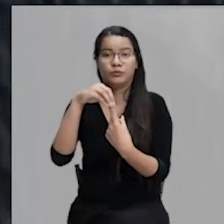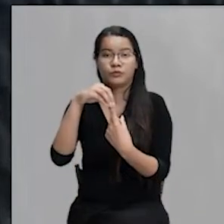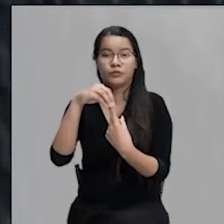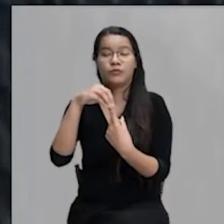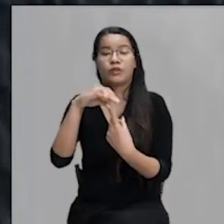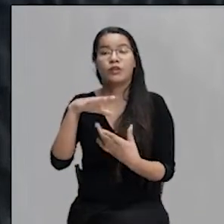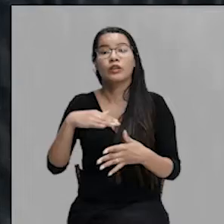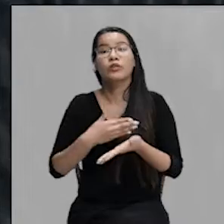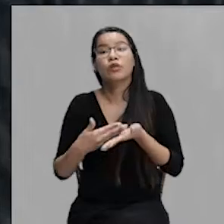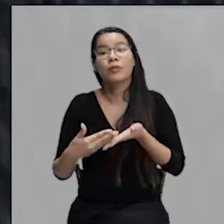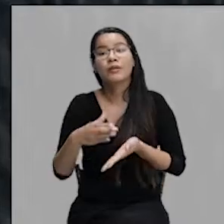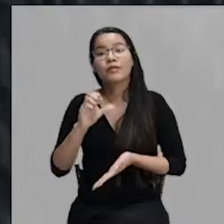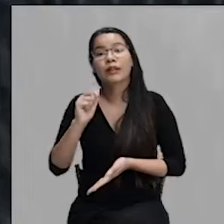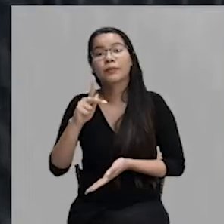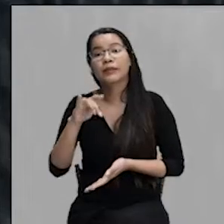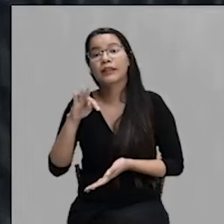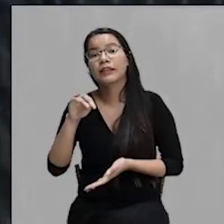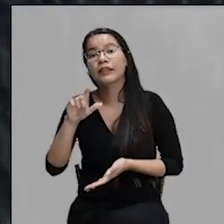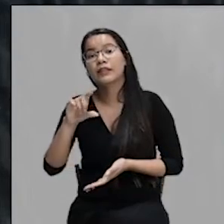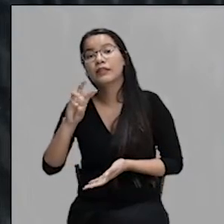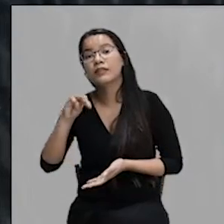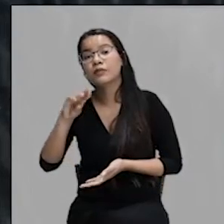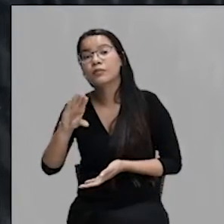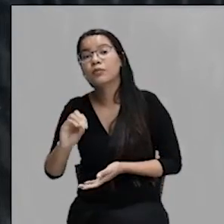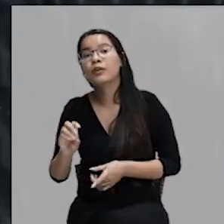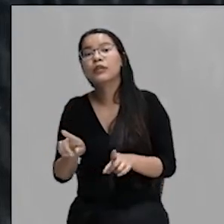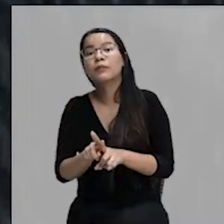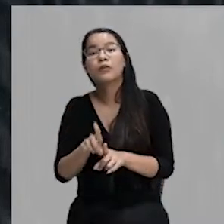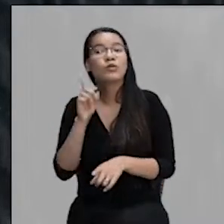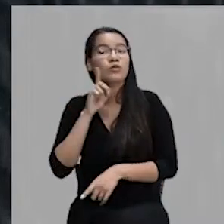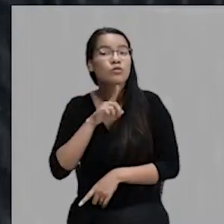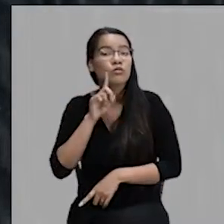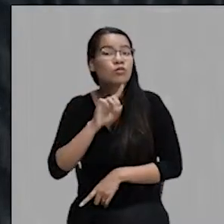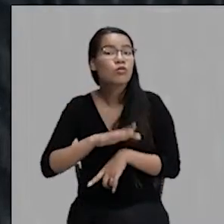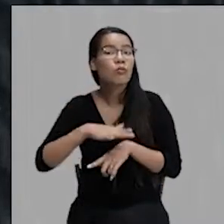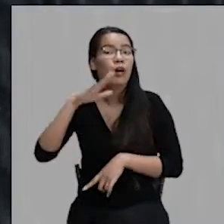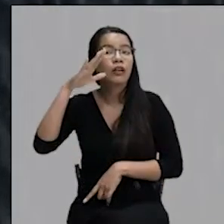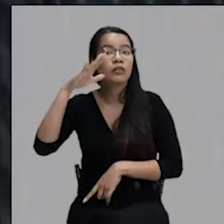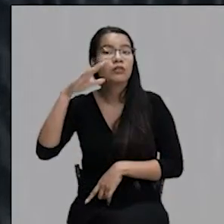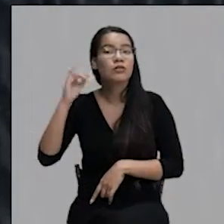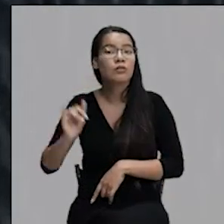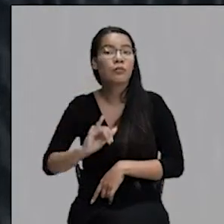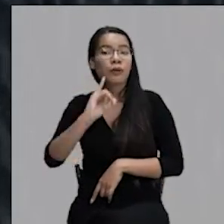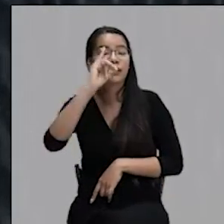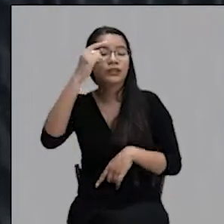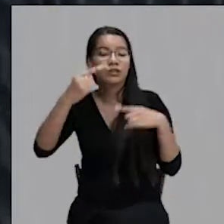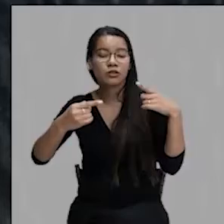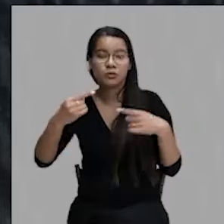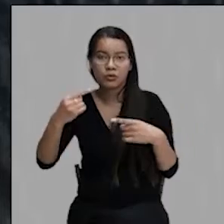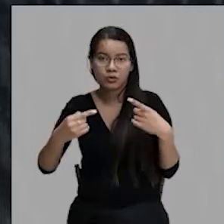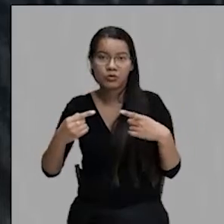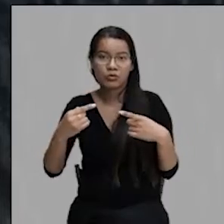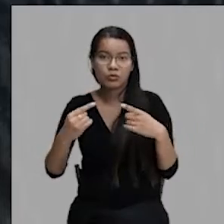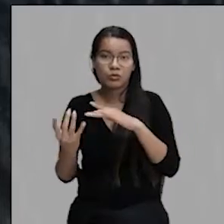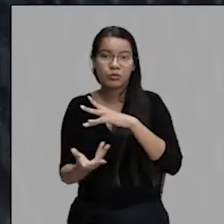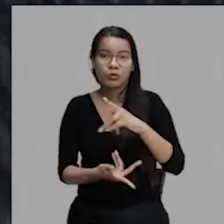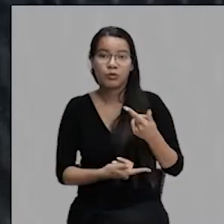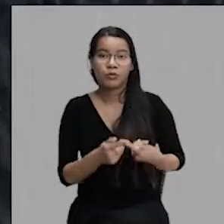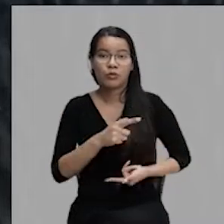o capitalismo e os Estados Unidos se tornam dominantes, se tornam hegemônicos no mundo